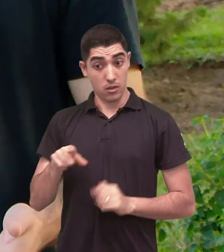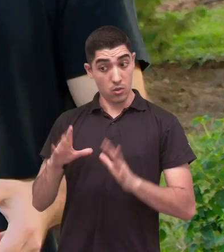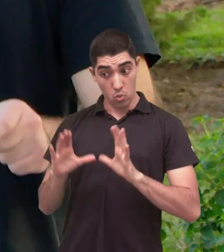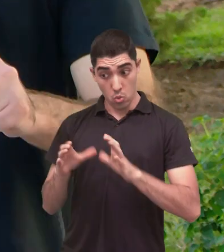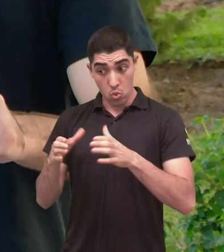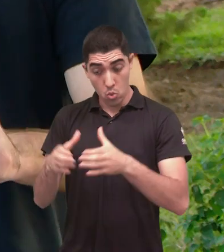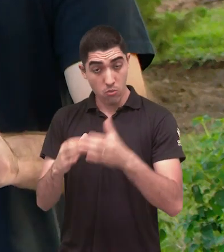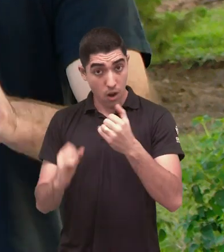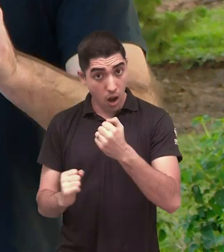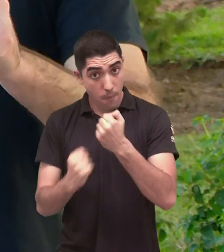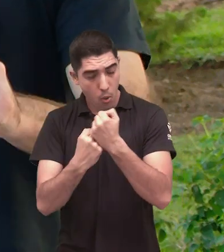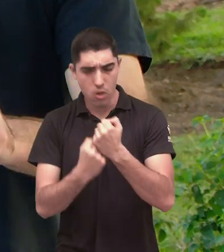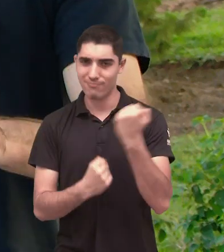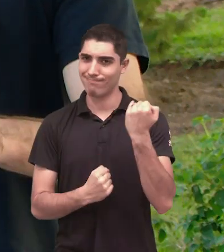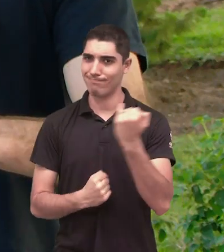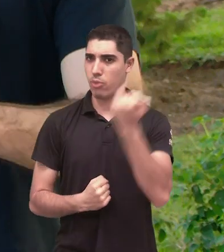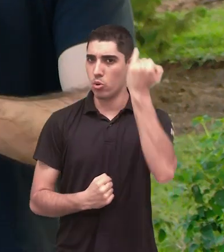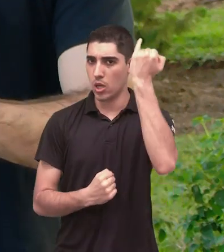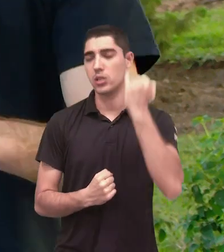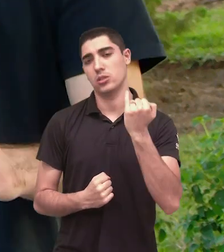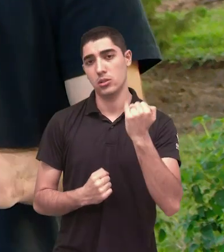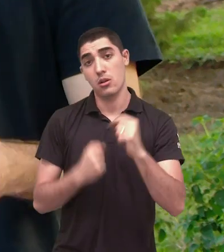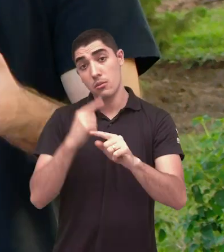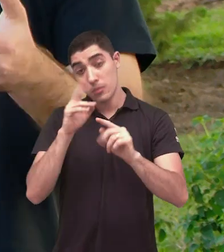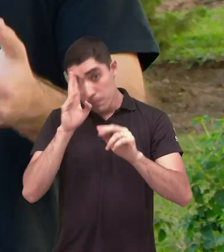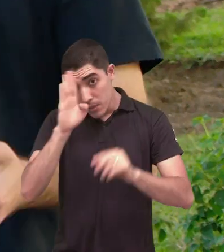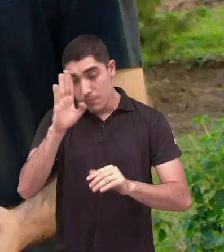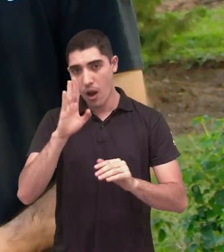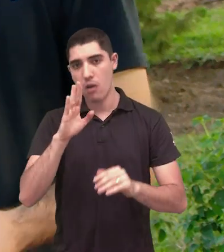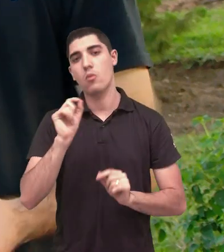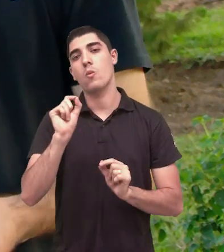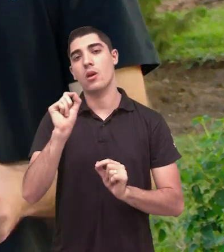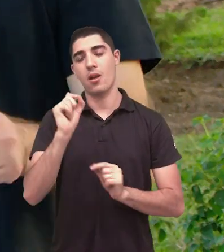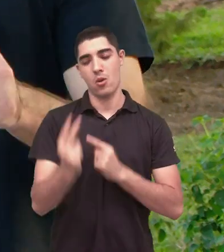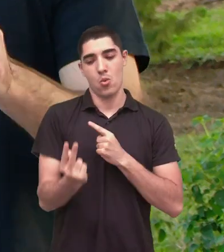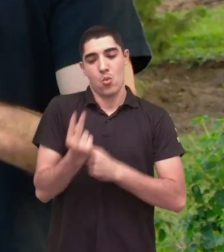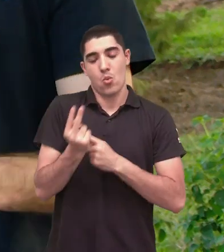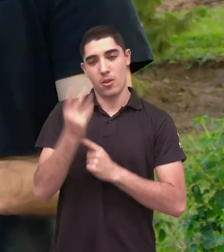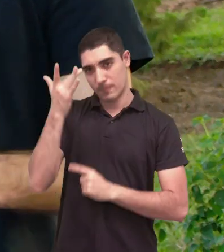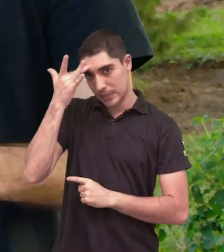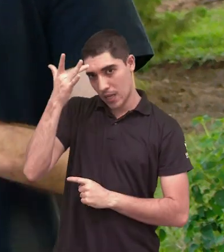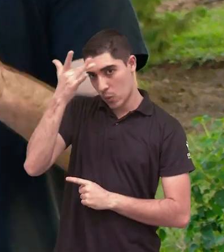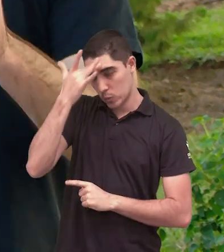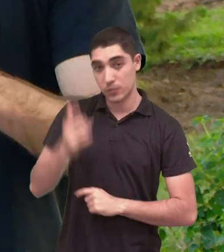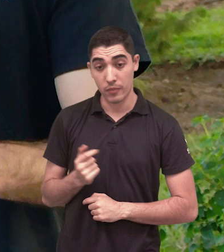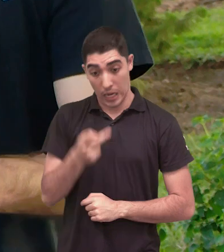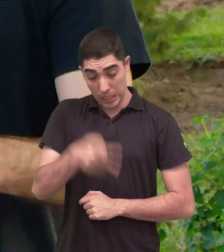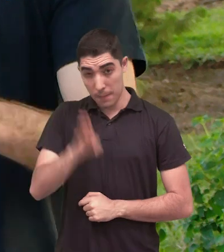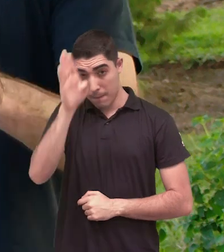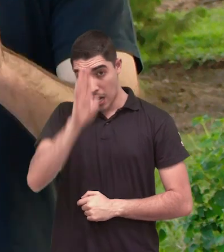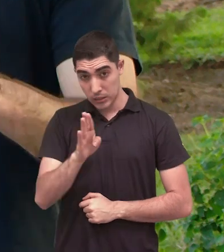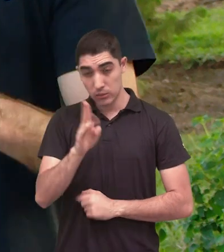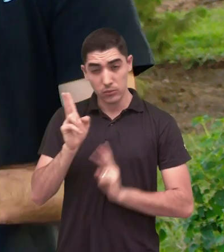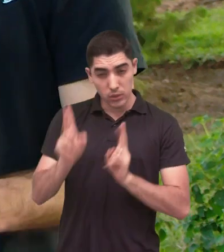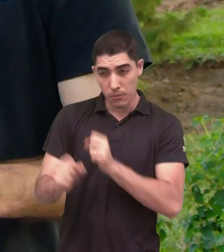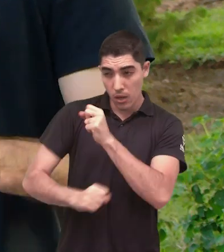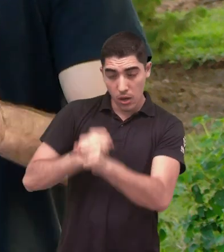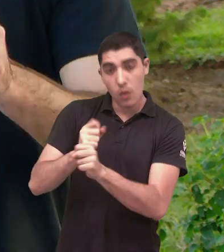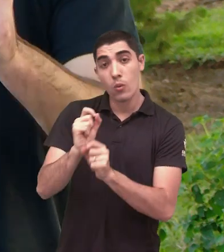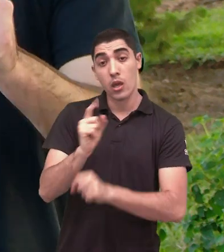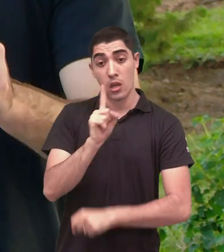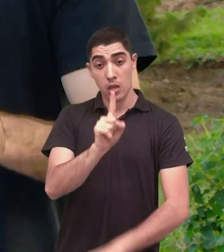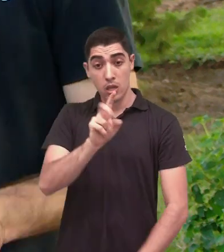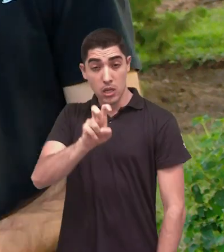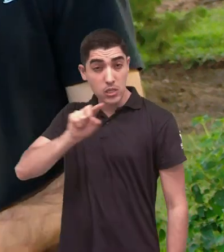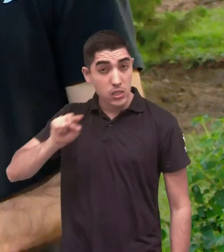as redes de apoio exercem um papel importante quando se trata de saúde mental. No Brasil, por ano,